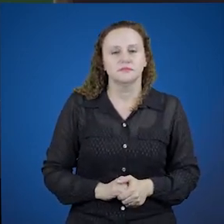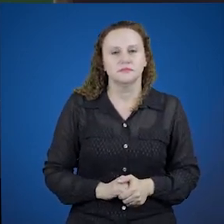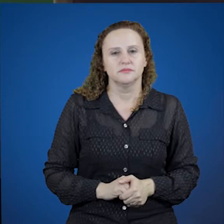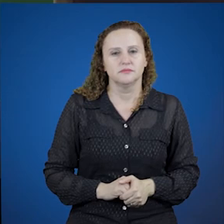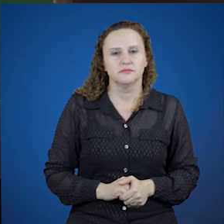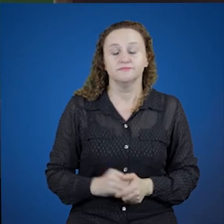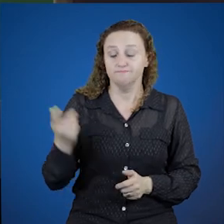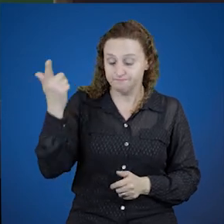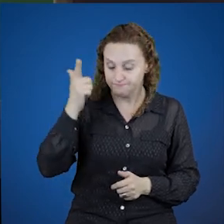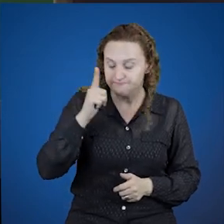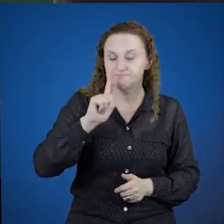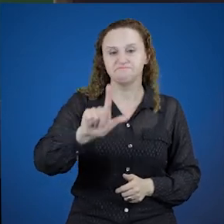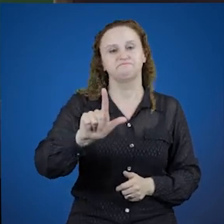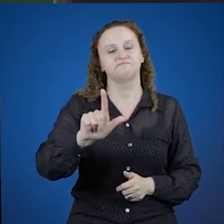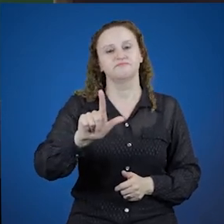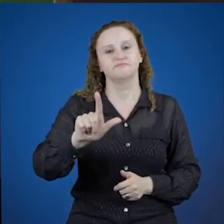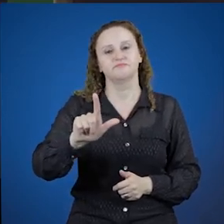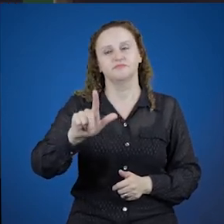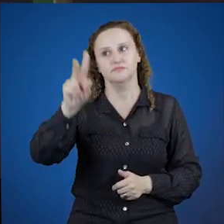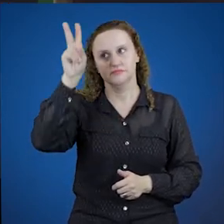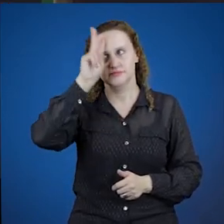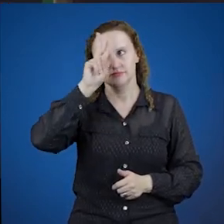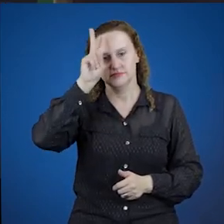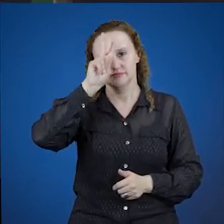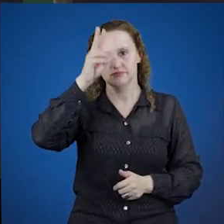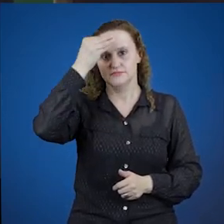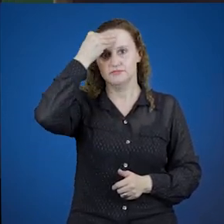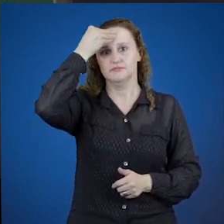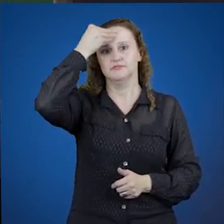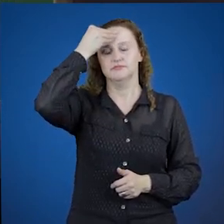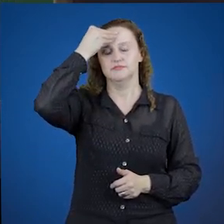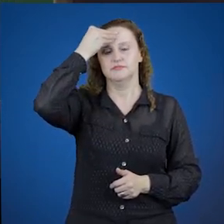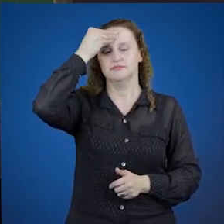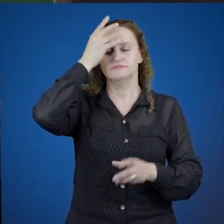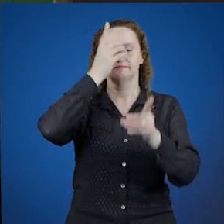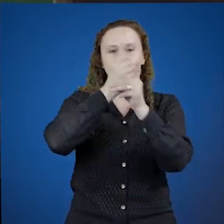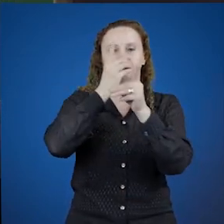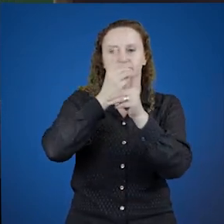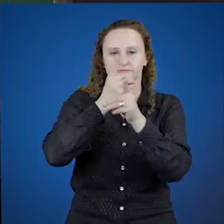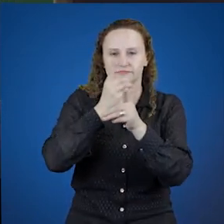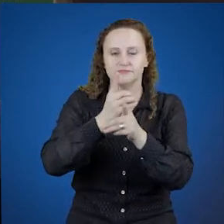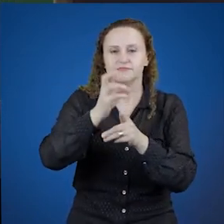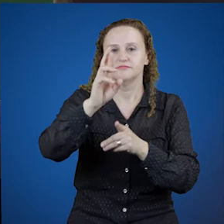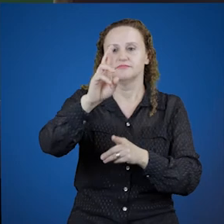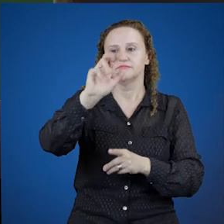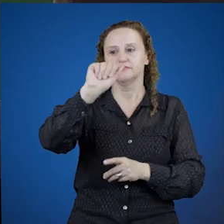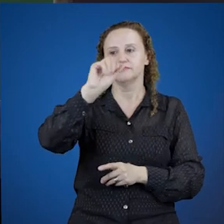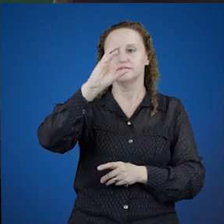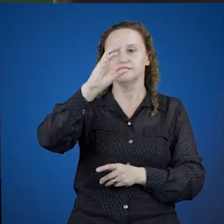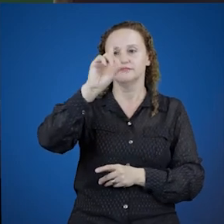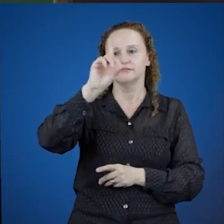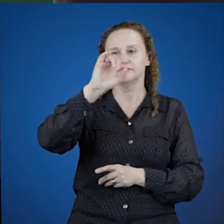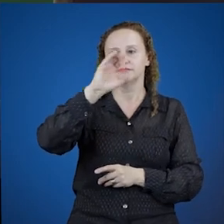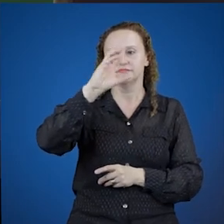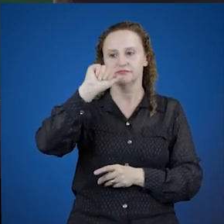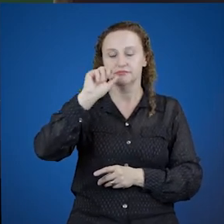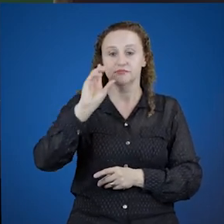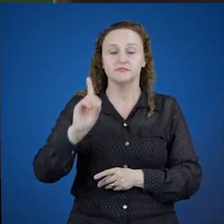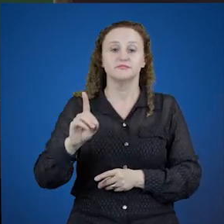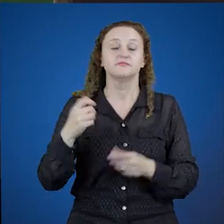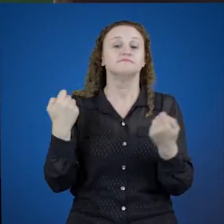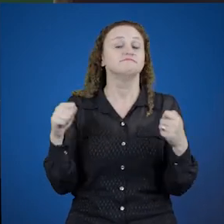e era repetindo então lembre-se para encontrar o radical de uma palavra